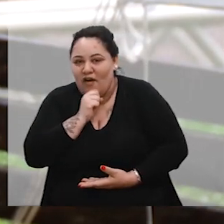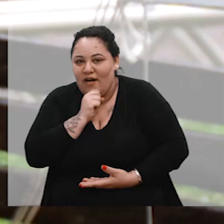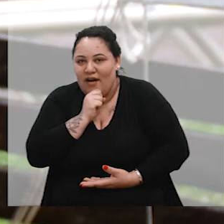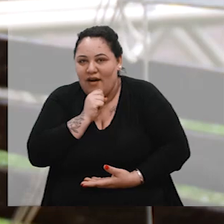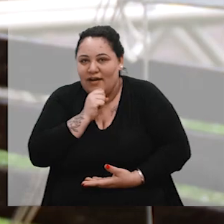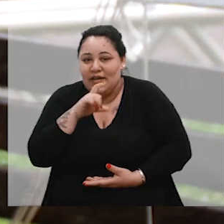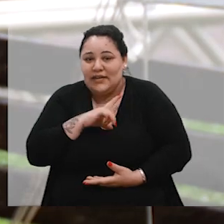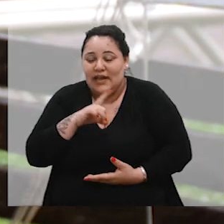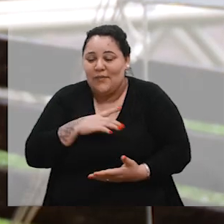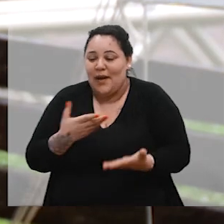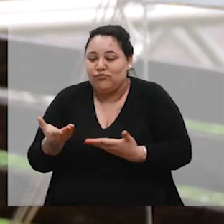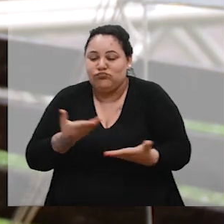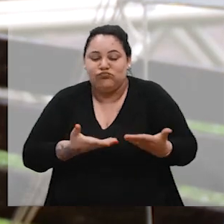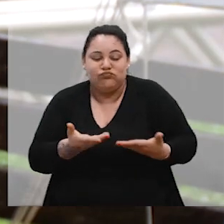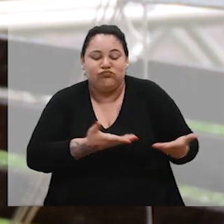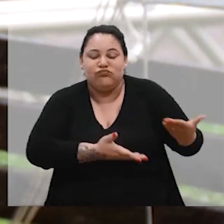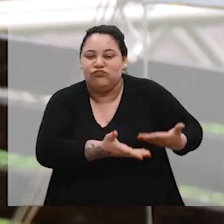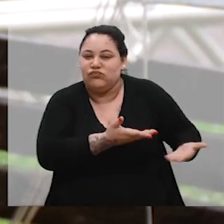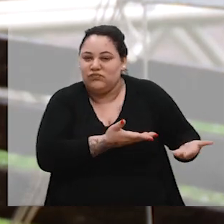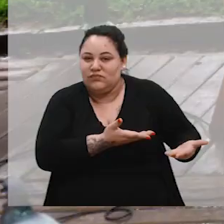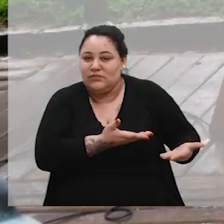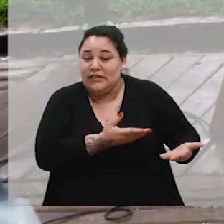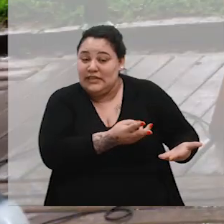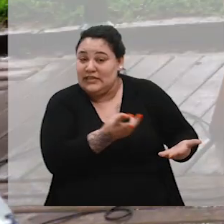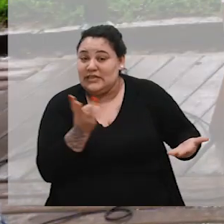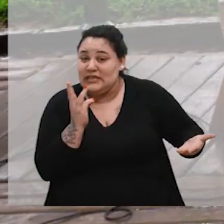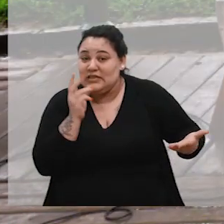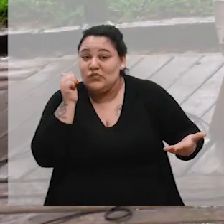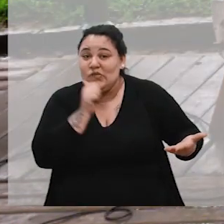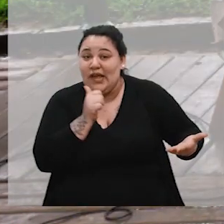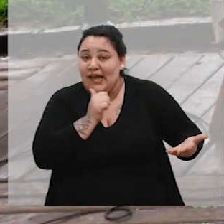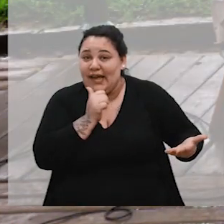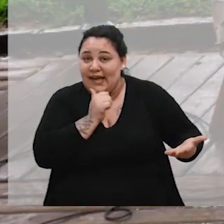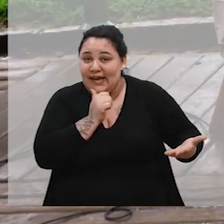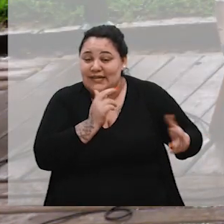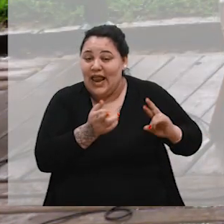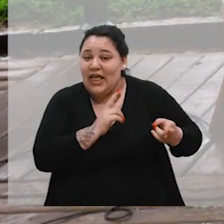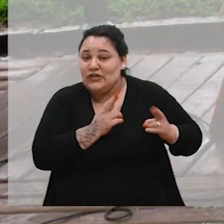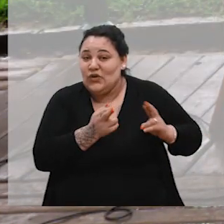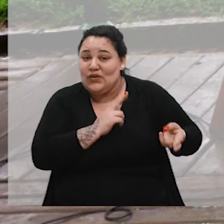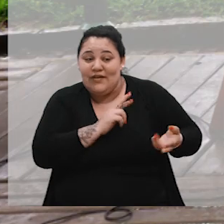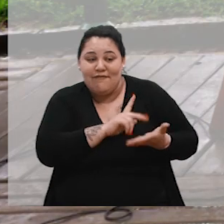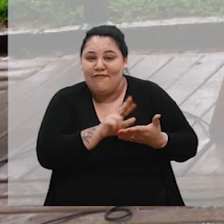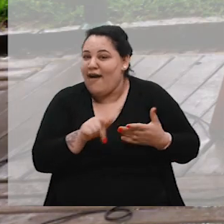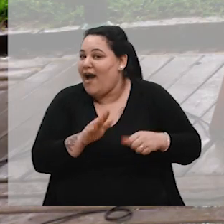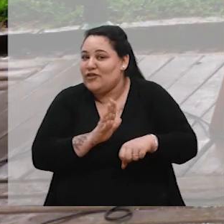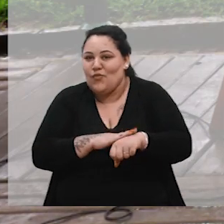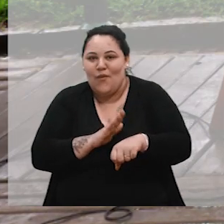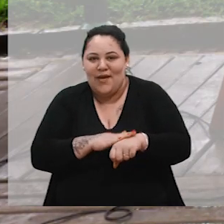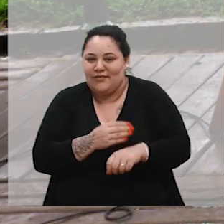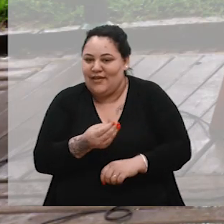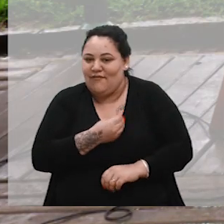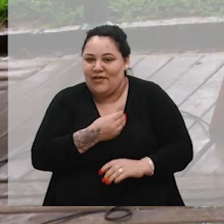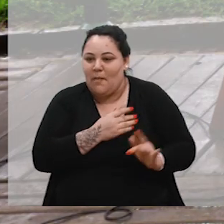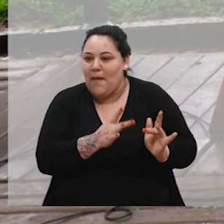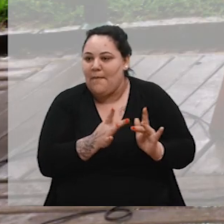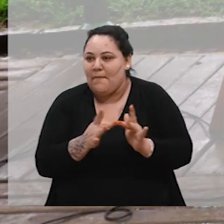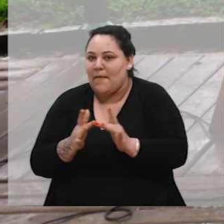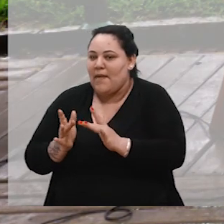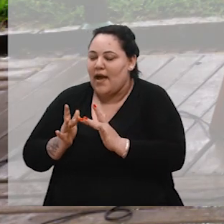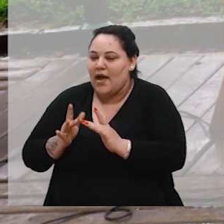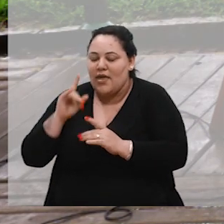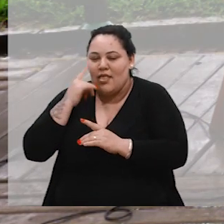que se relacionam. E essas mulheres, elas se relacionam em vários momentos das suas vidas.